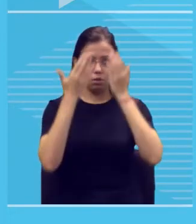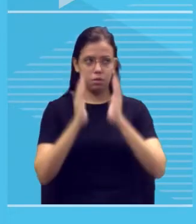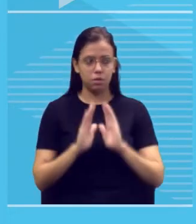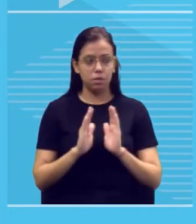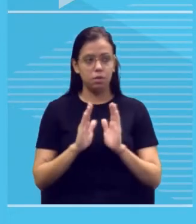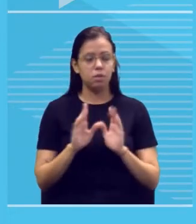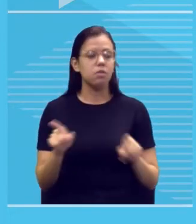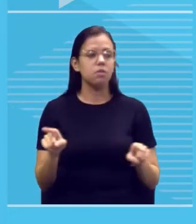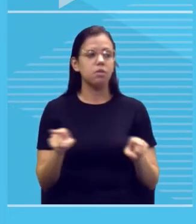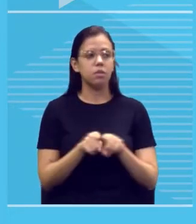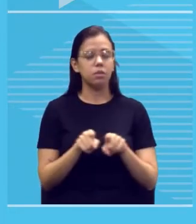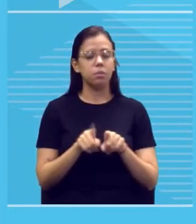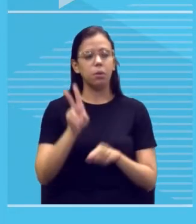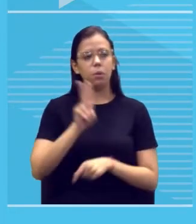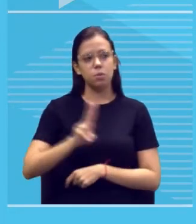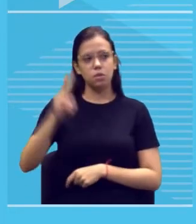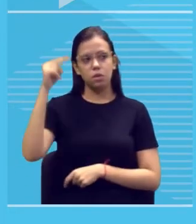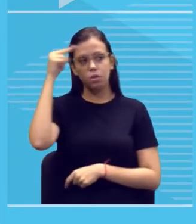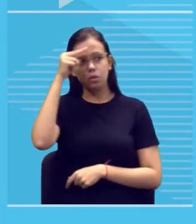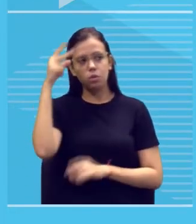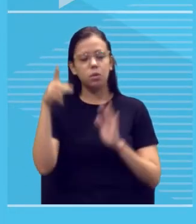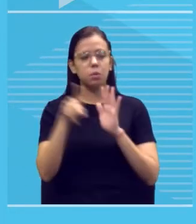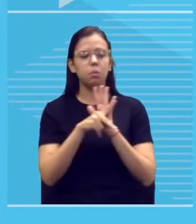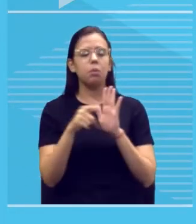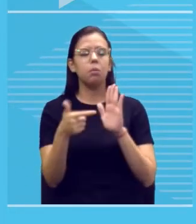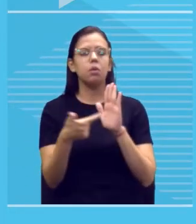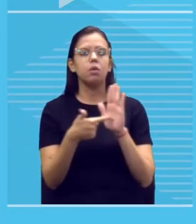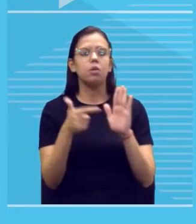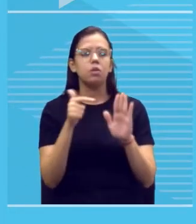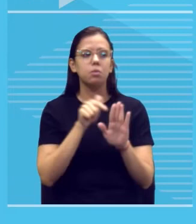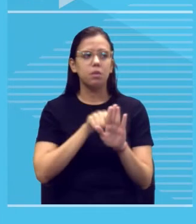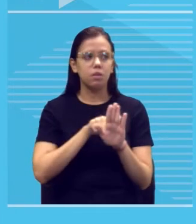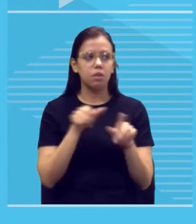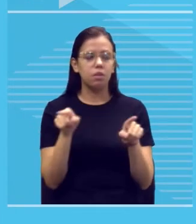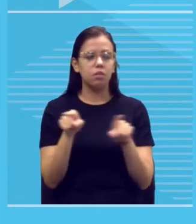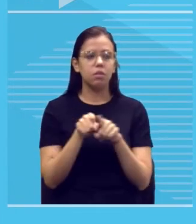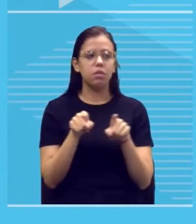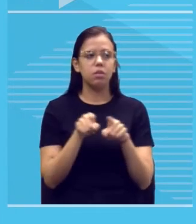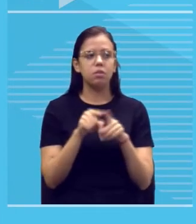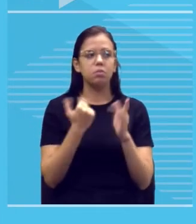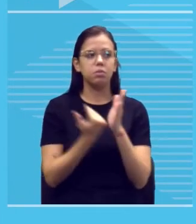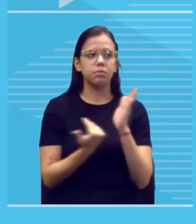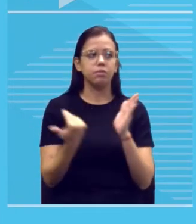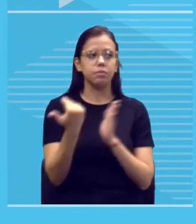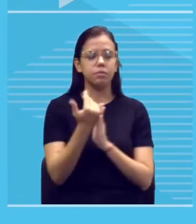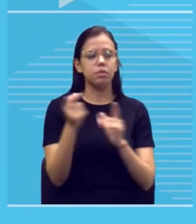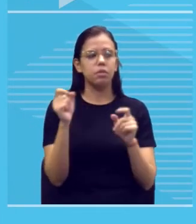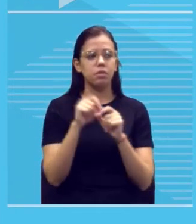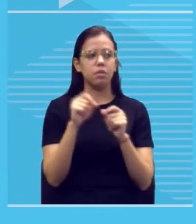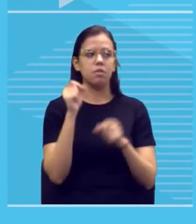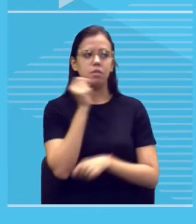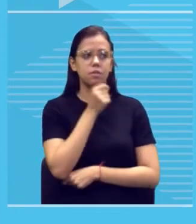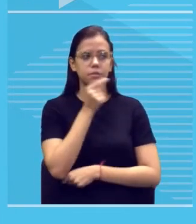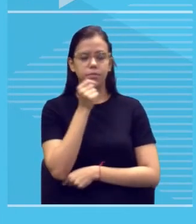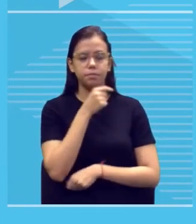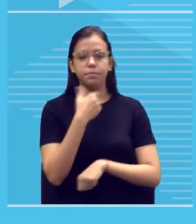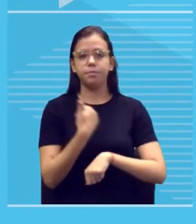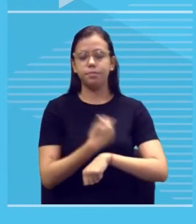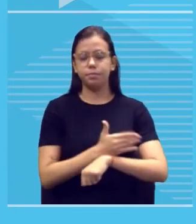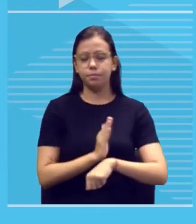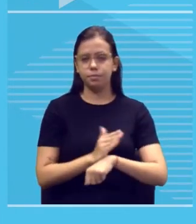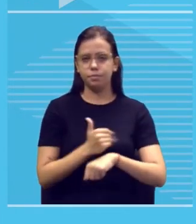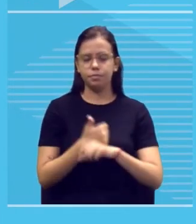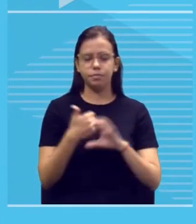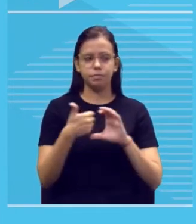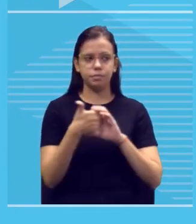inglês mesmo né e usar a história como metáfora e o grotesco no fazer cômico tava o tempo todo essas